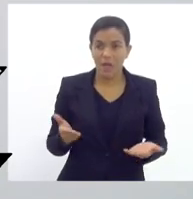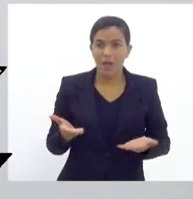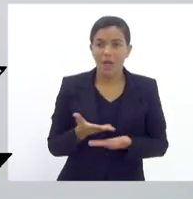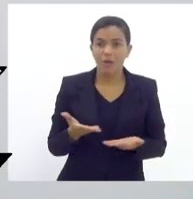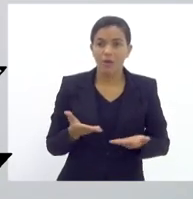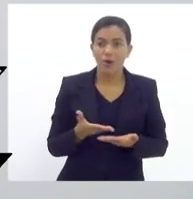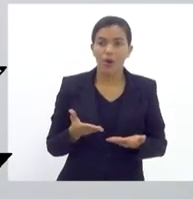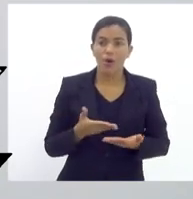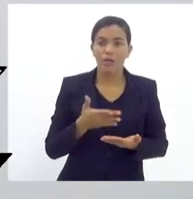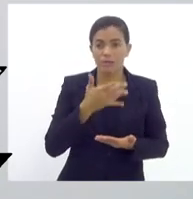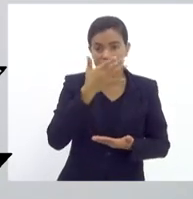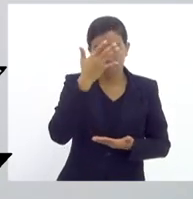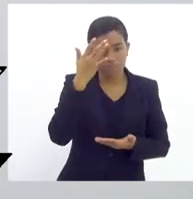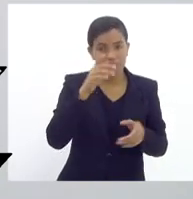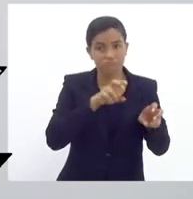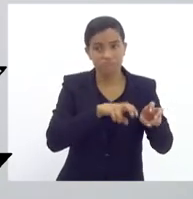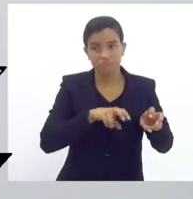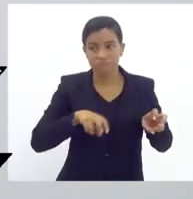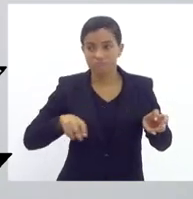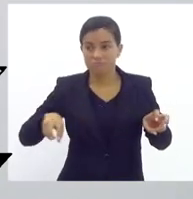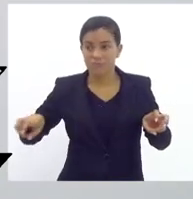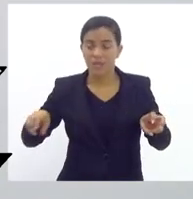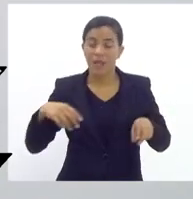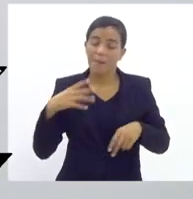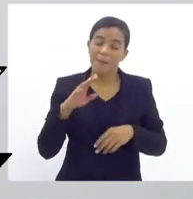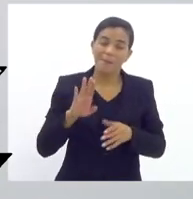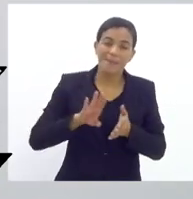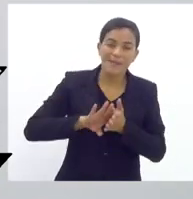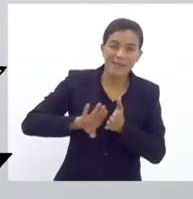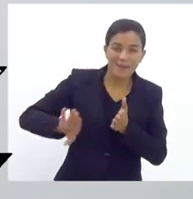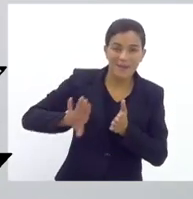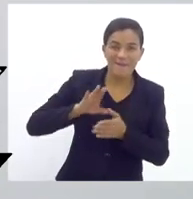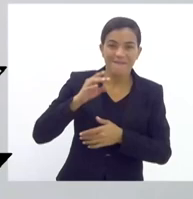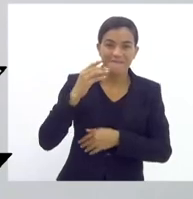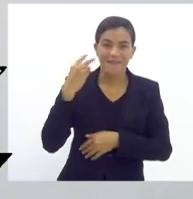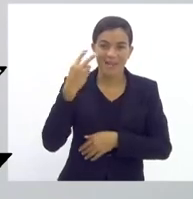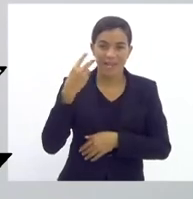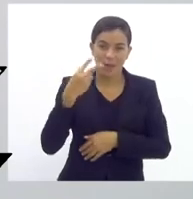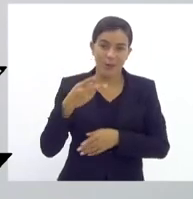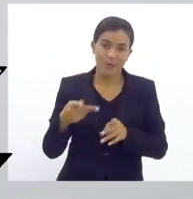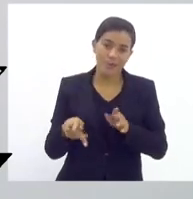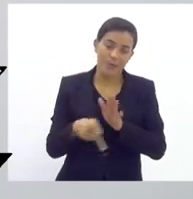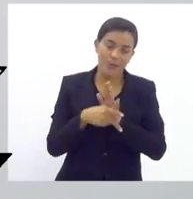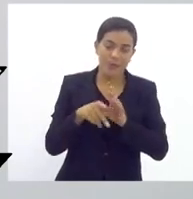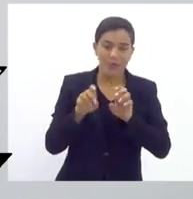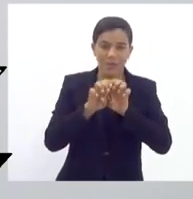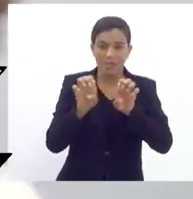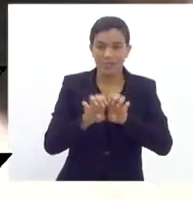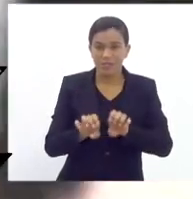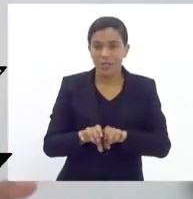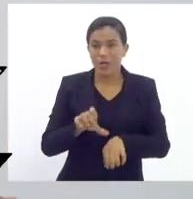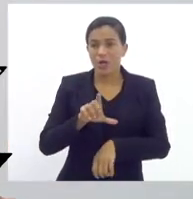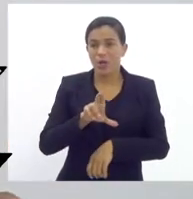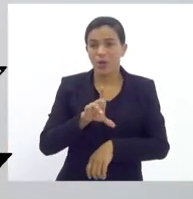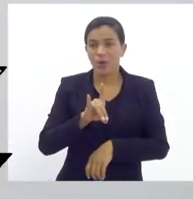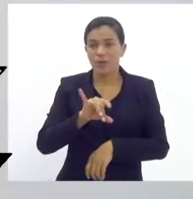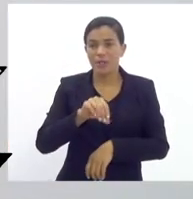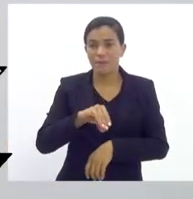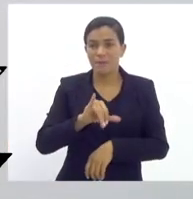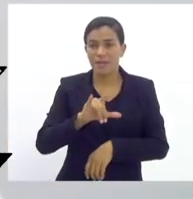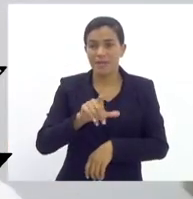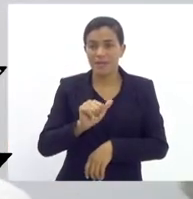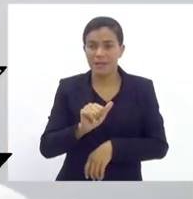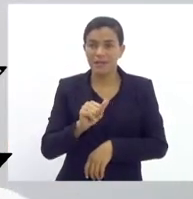agora para que os nossos componentes menos Nossa vereadora aqui que faz parte da estrutura da mesa mas Ludmila Érica Lucas